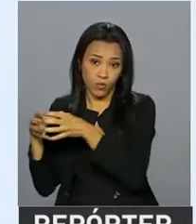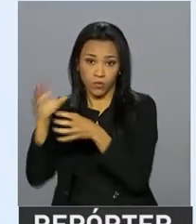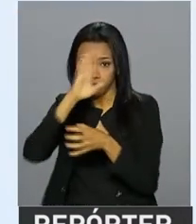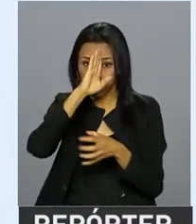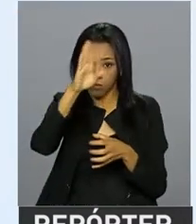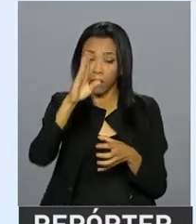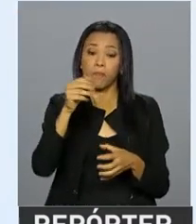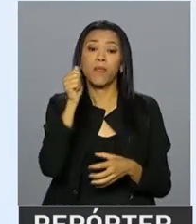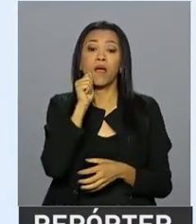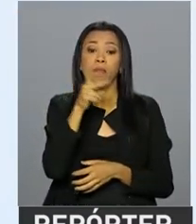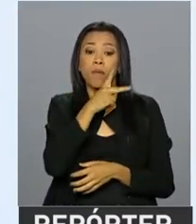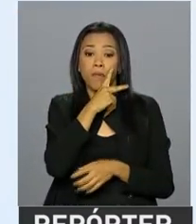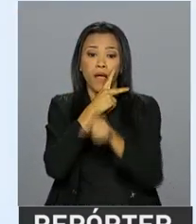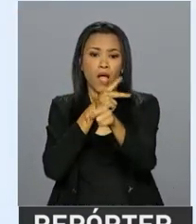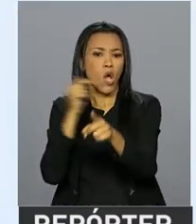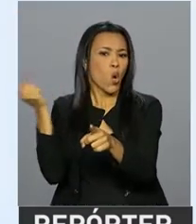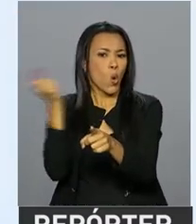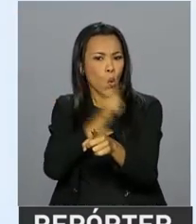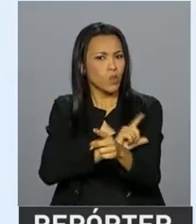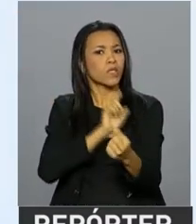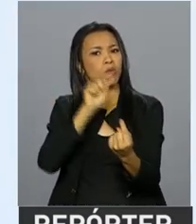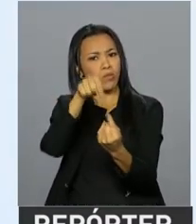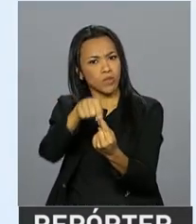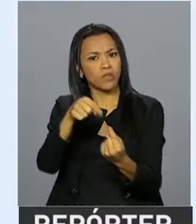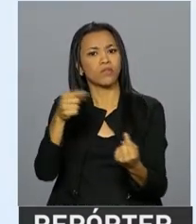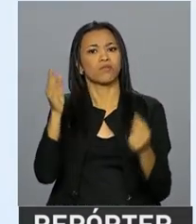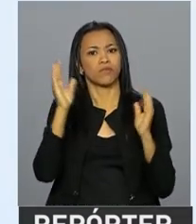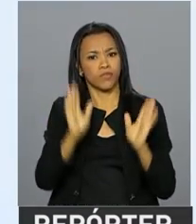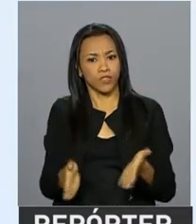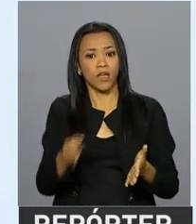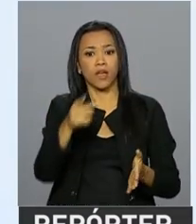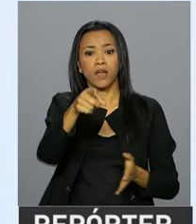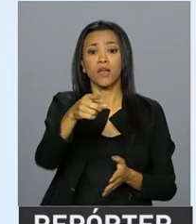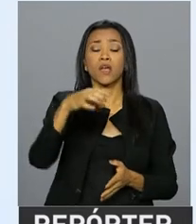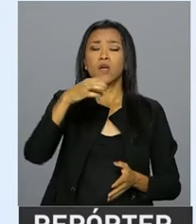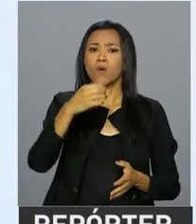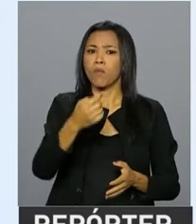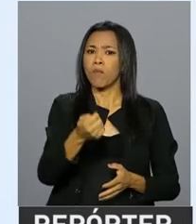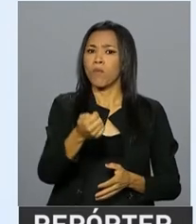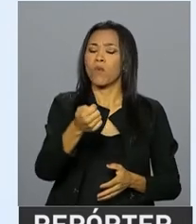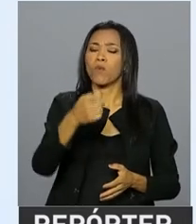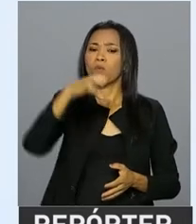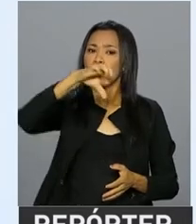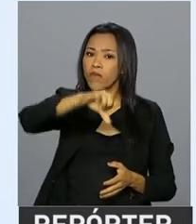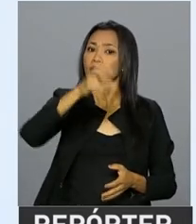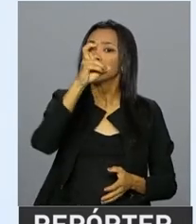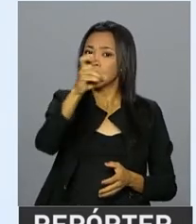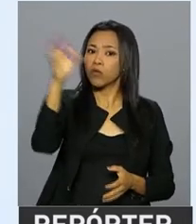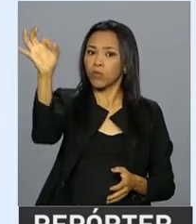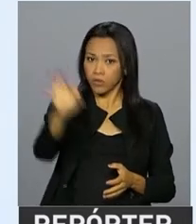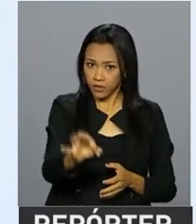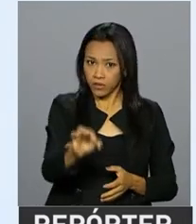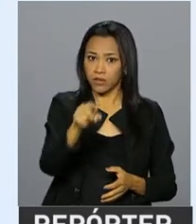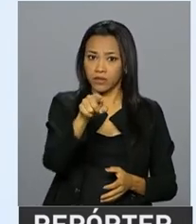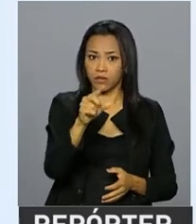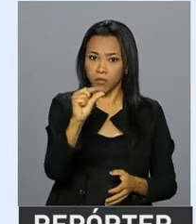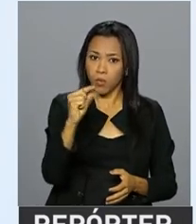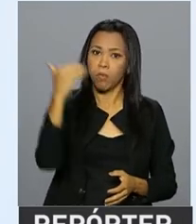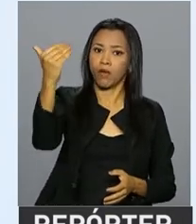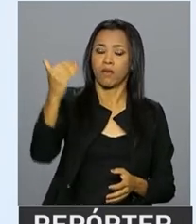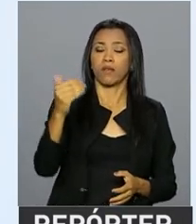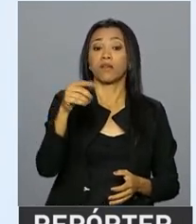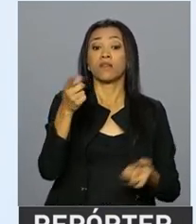amapá é o único estado que atingiu a meta até esse momento com pouco mais de 95% do público alvo vacinado